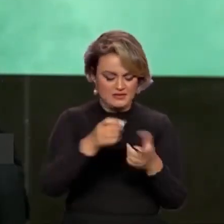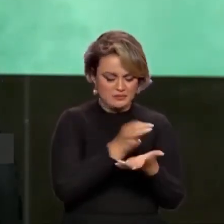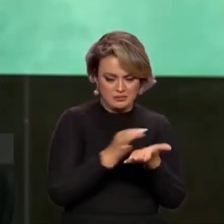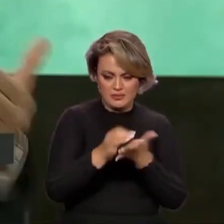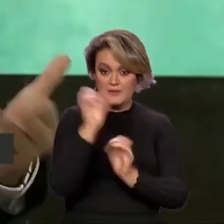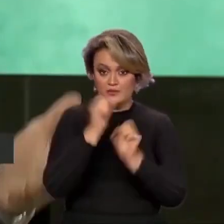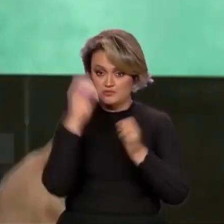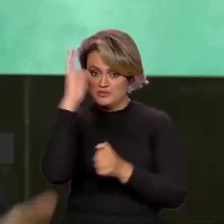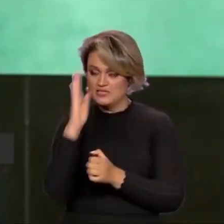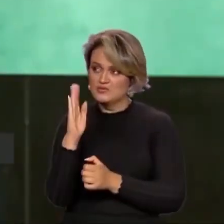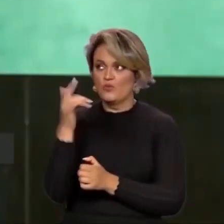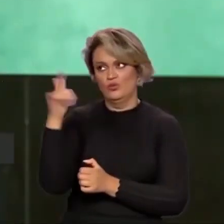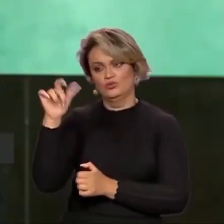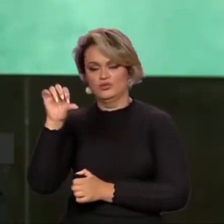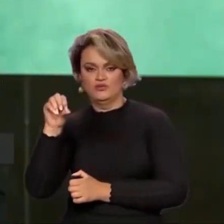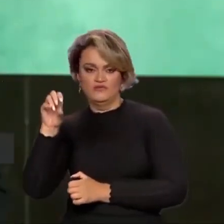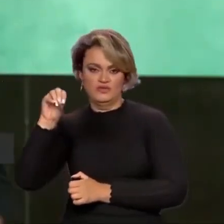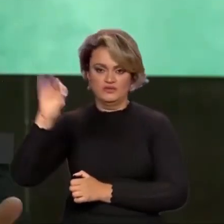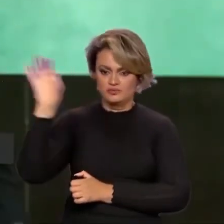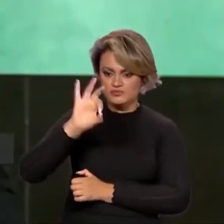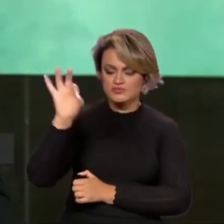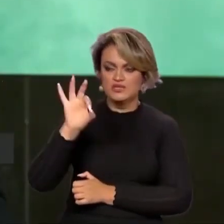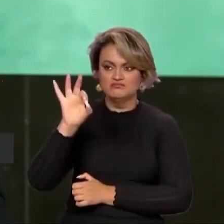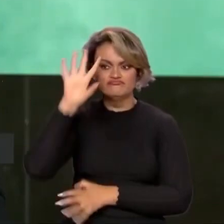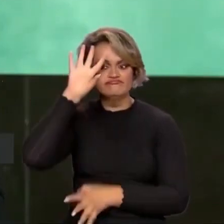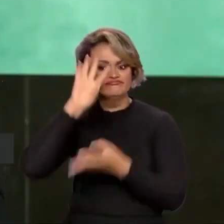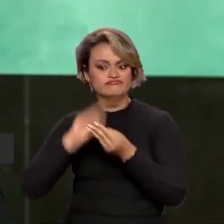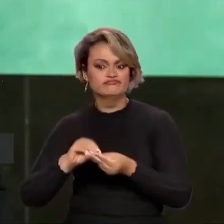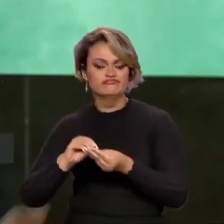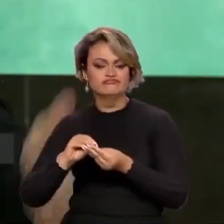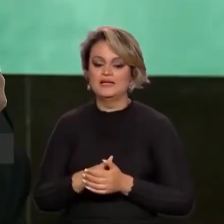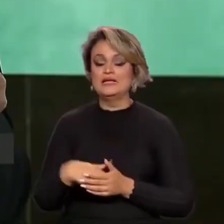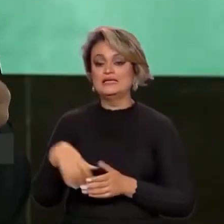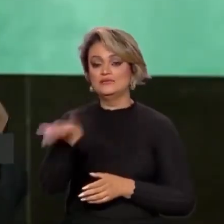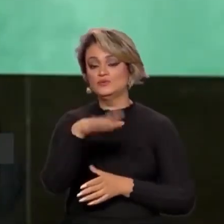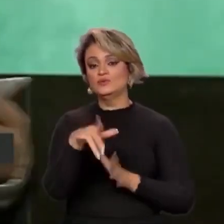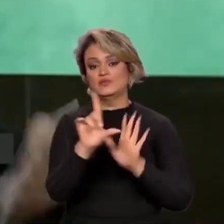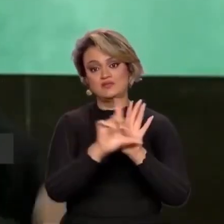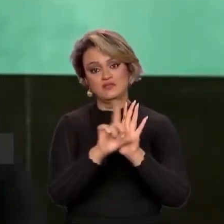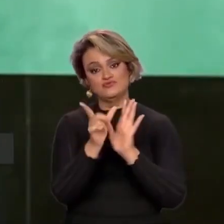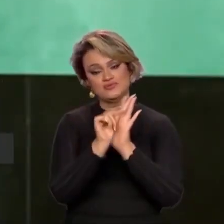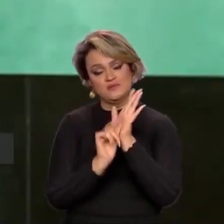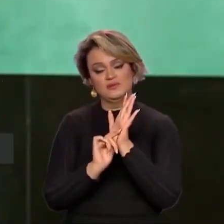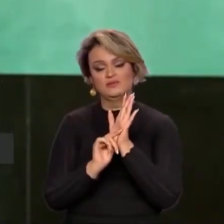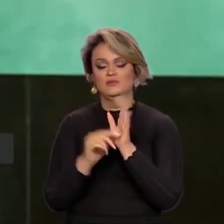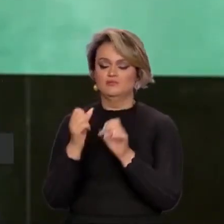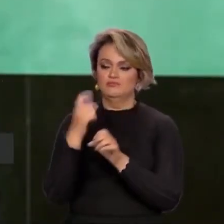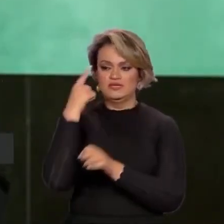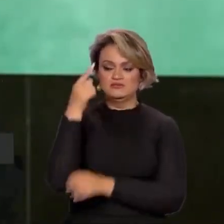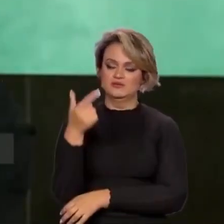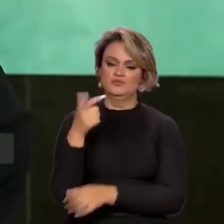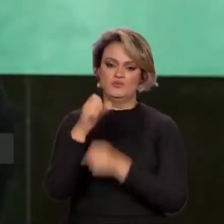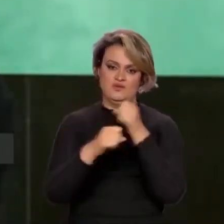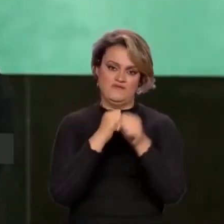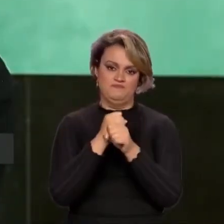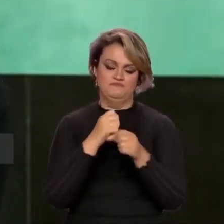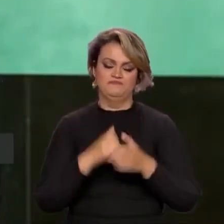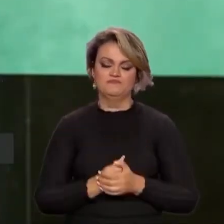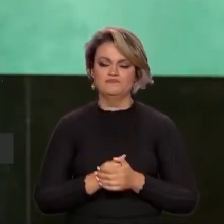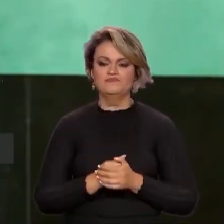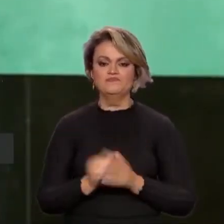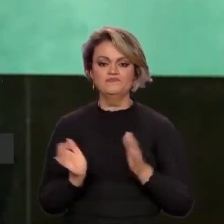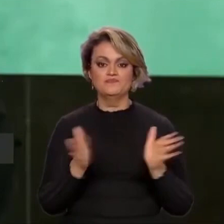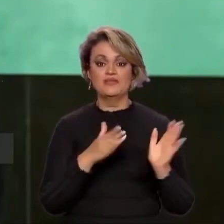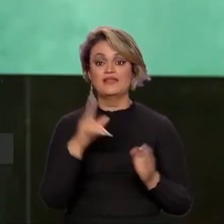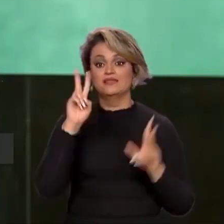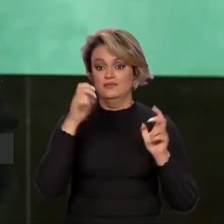no Brasil, o outro é 90%, isso vai ser levado em consideração. Alckmin também disse que automóveis acima de